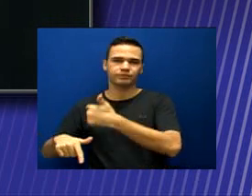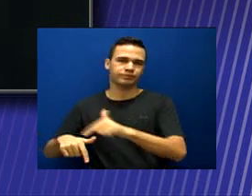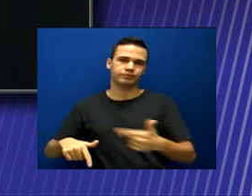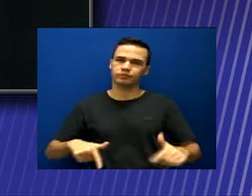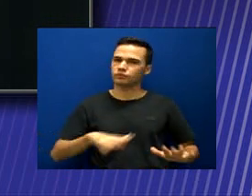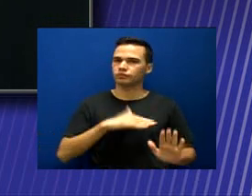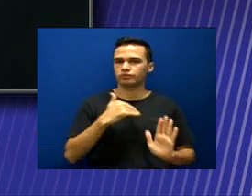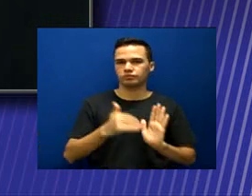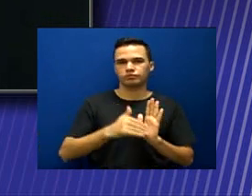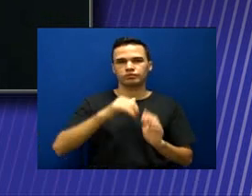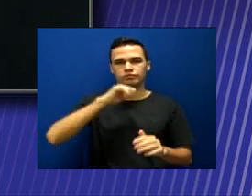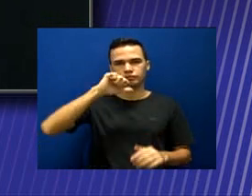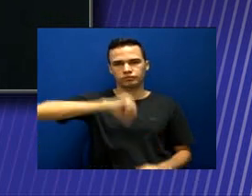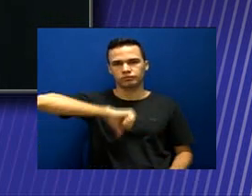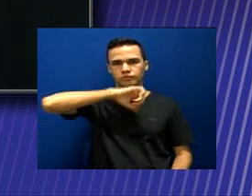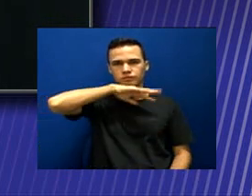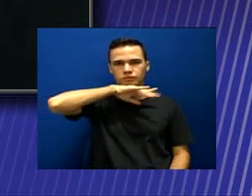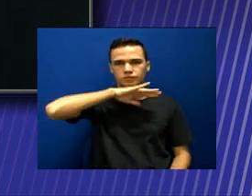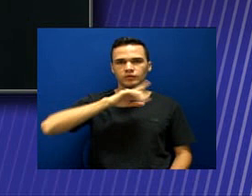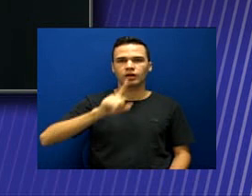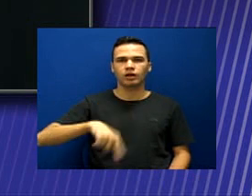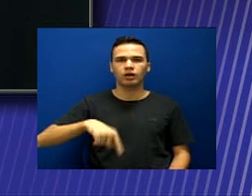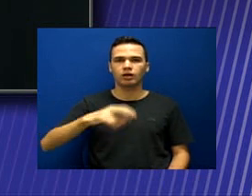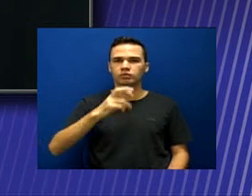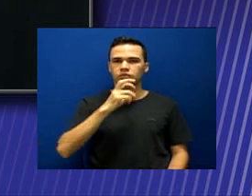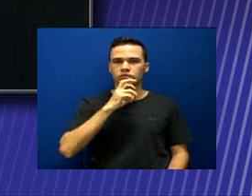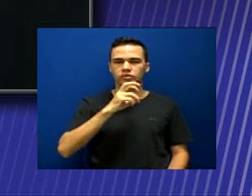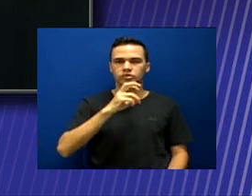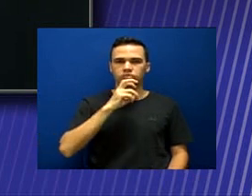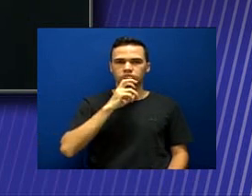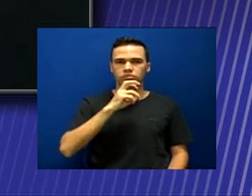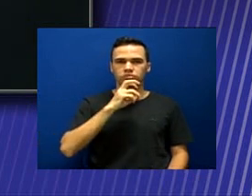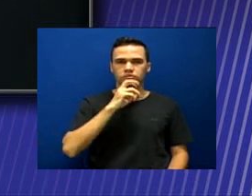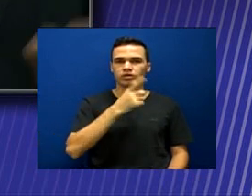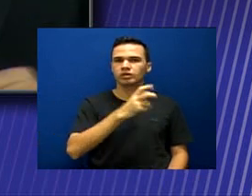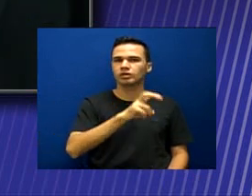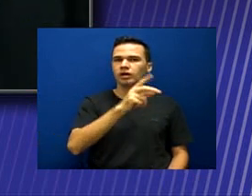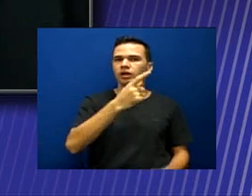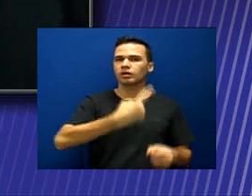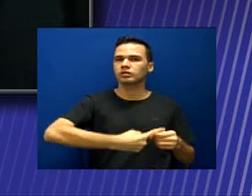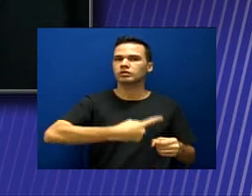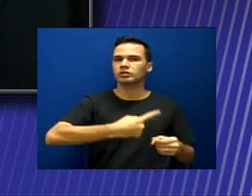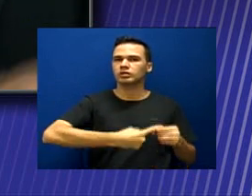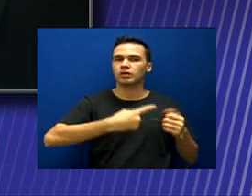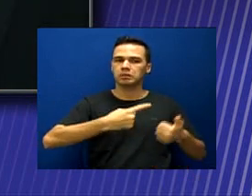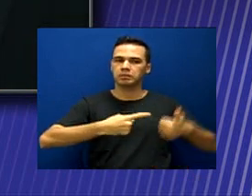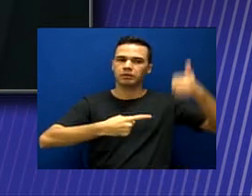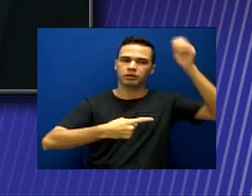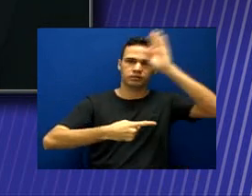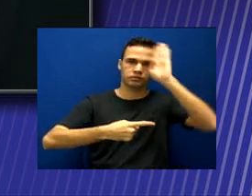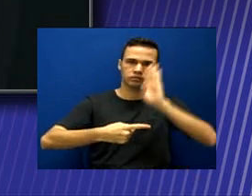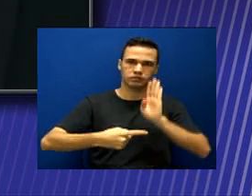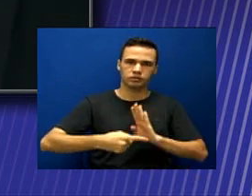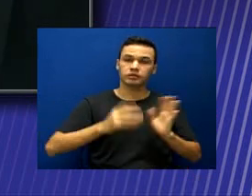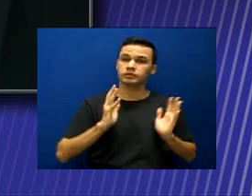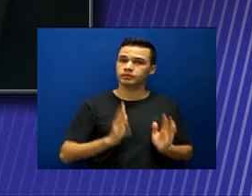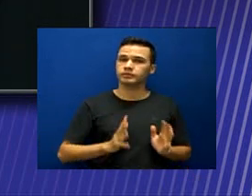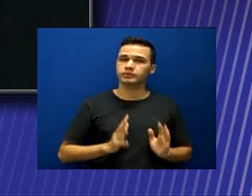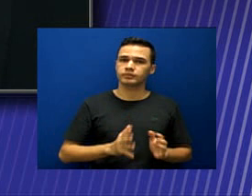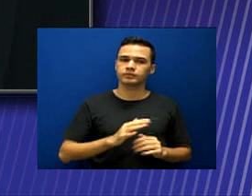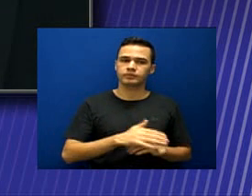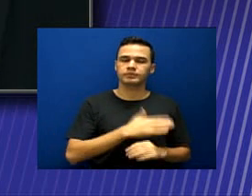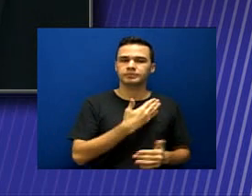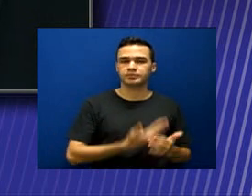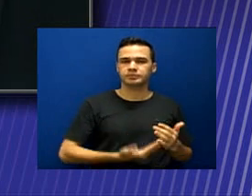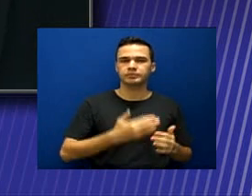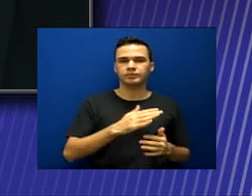falando que Sorocaba está entre as 15 melhores cidades do Brasil. Sorocaba deveria muito, e